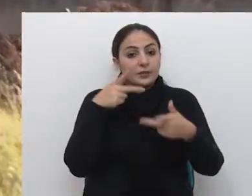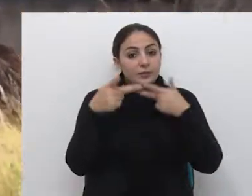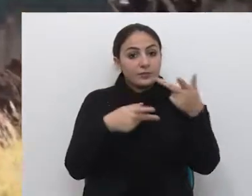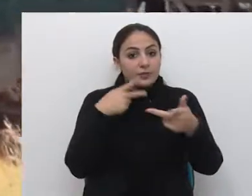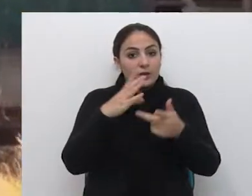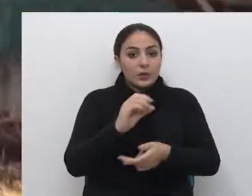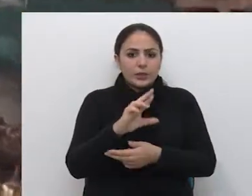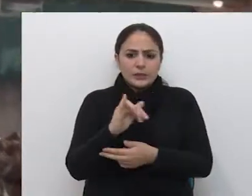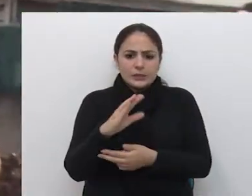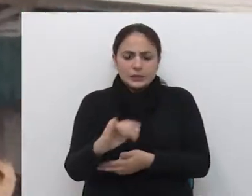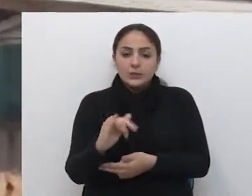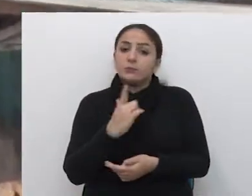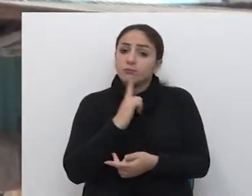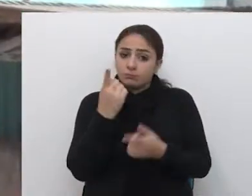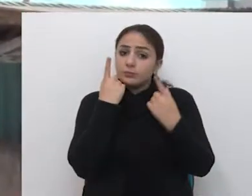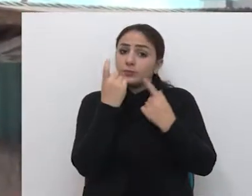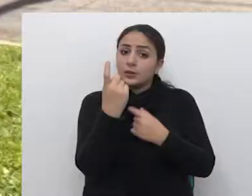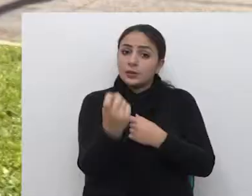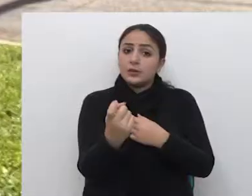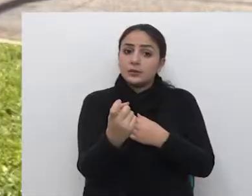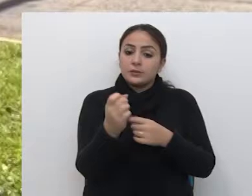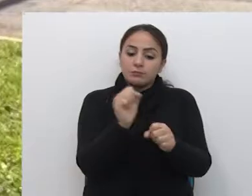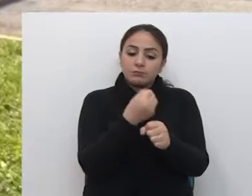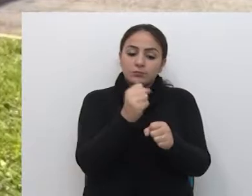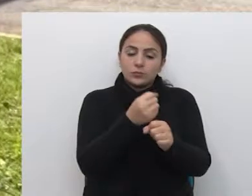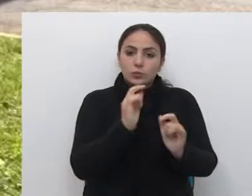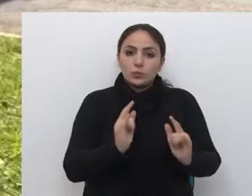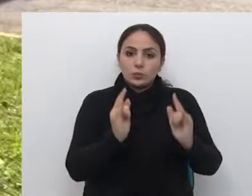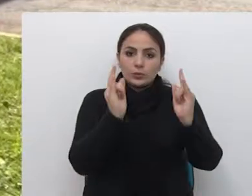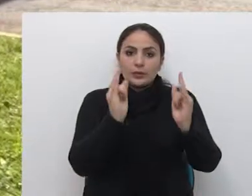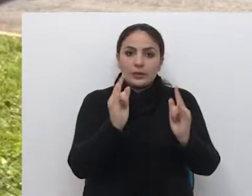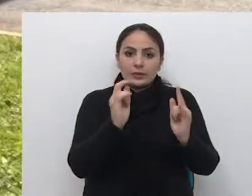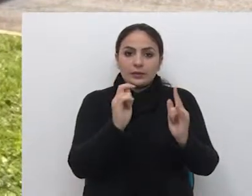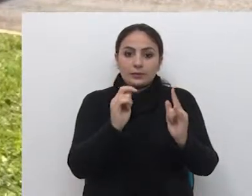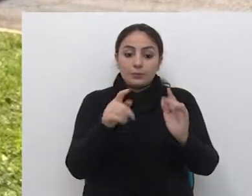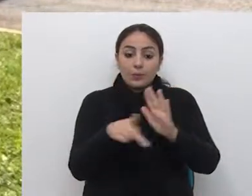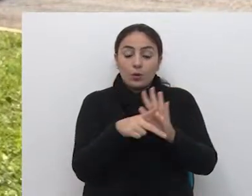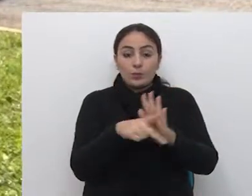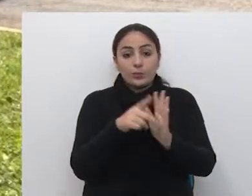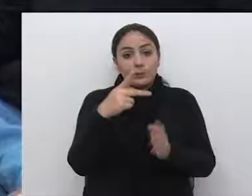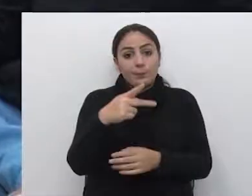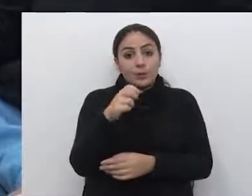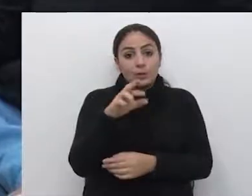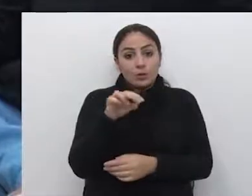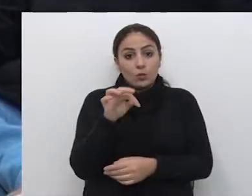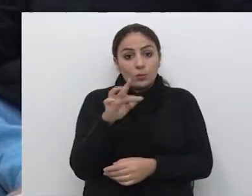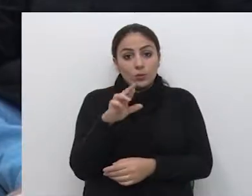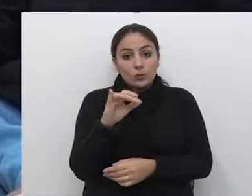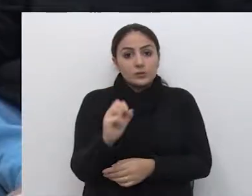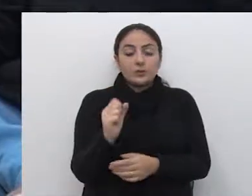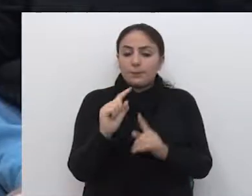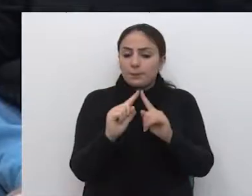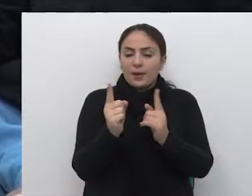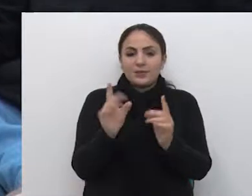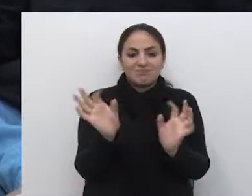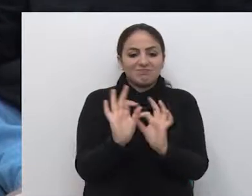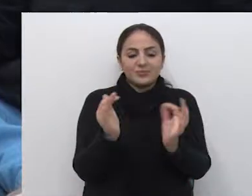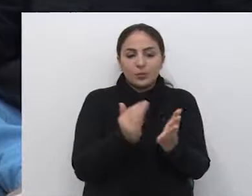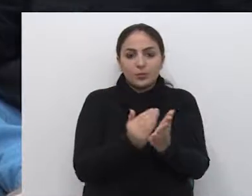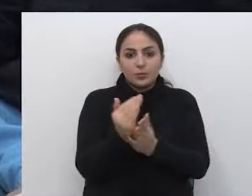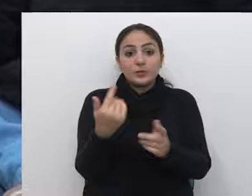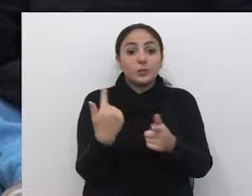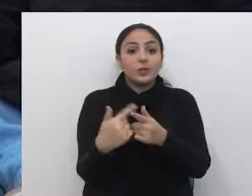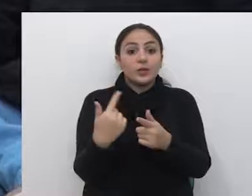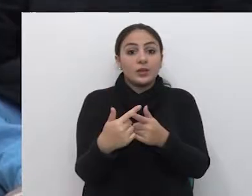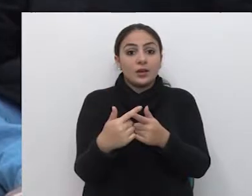Eles afirmam que o Cresci tem interesse em construir a sede da delegacia na Petrópolis, mas que a obra ainda não foi